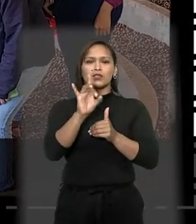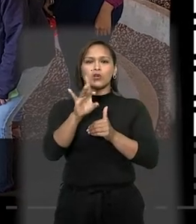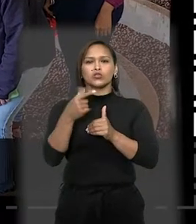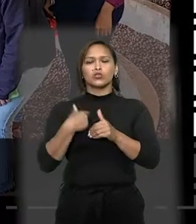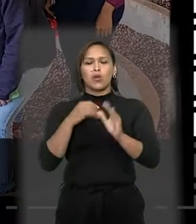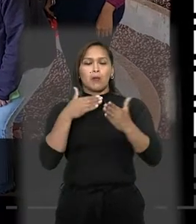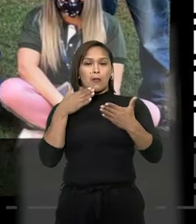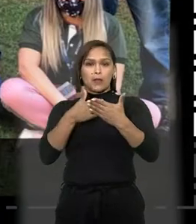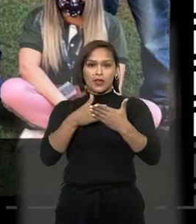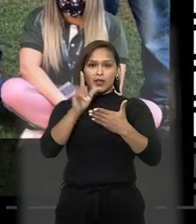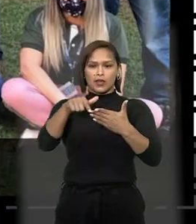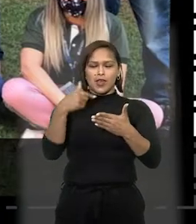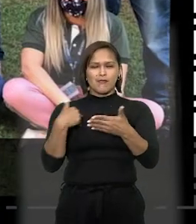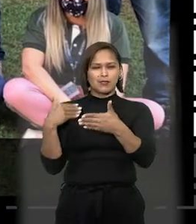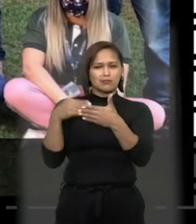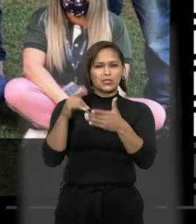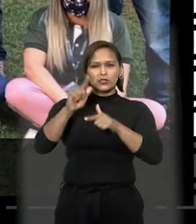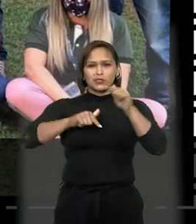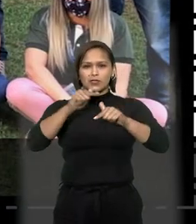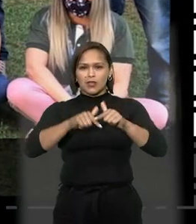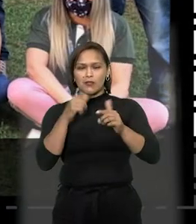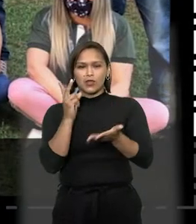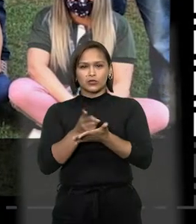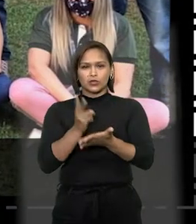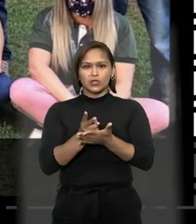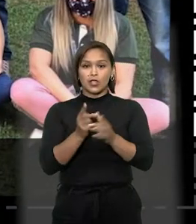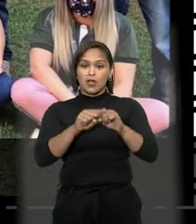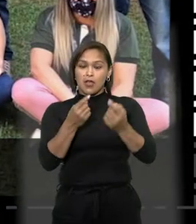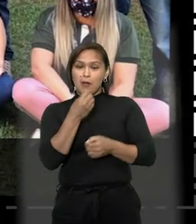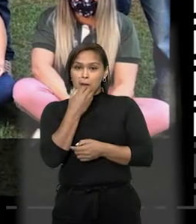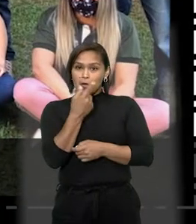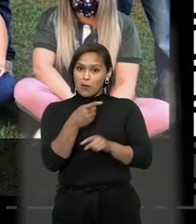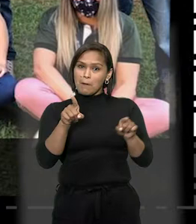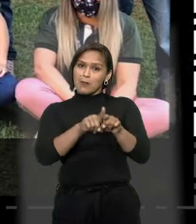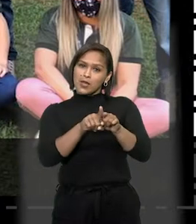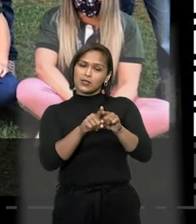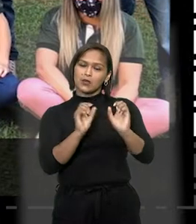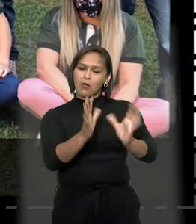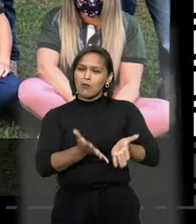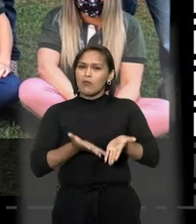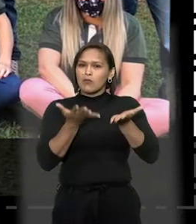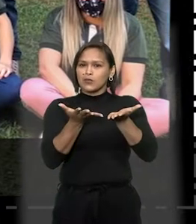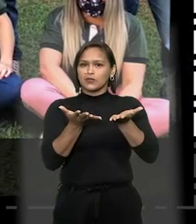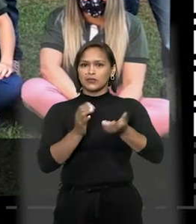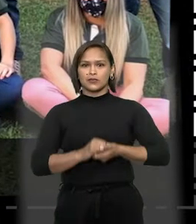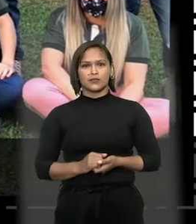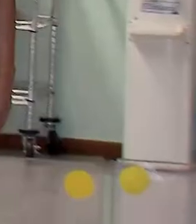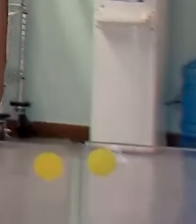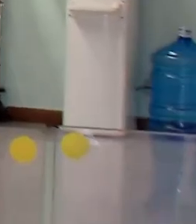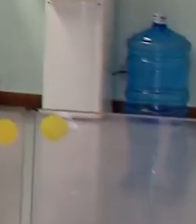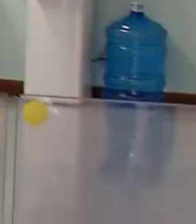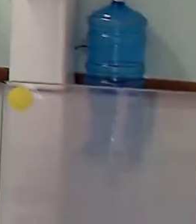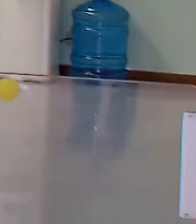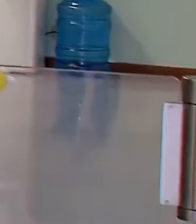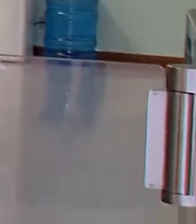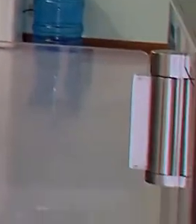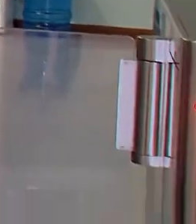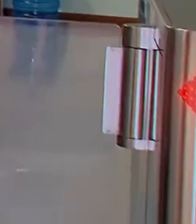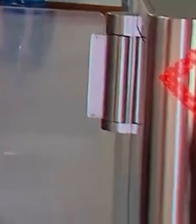passa a ser não mais uma barreira onde vai impedir eles de executarem um trabalho bem feito, mas passa a ser um motivador.